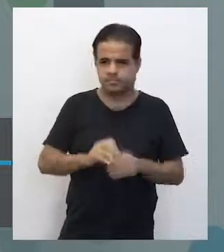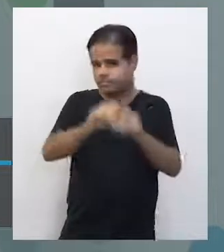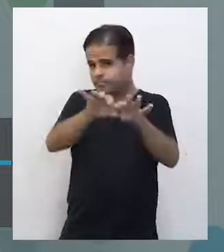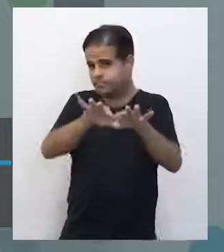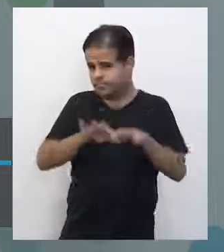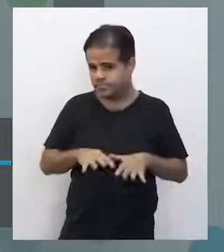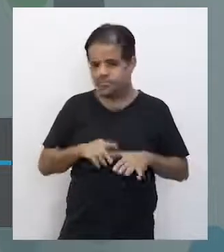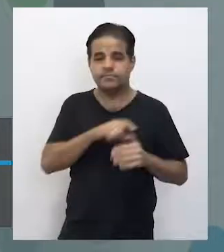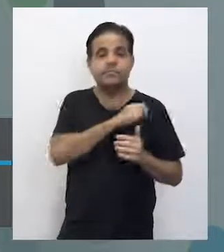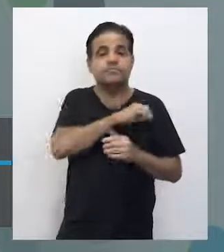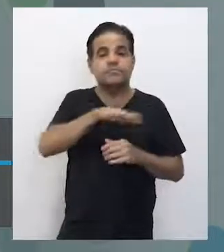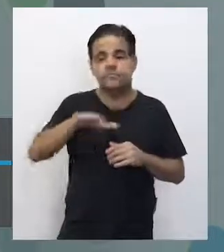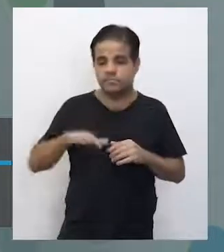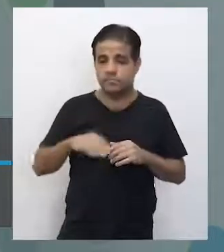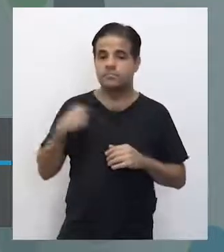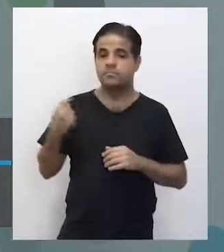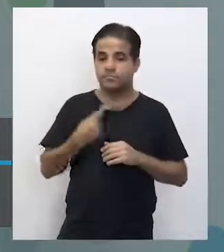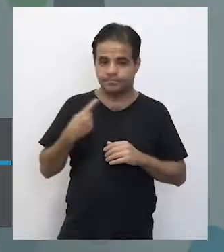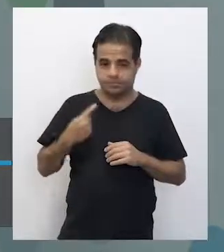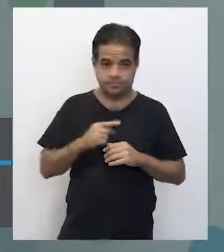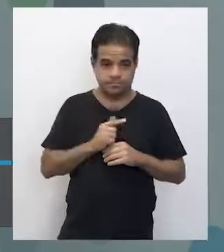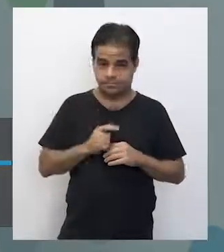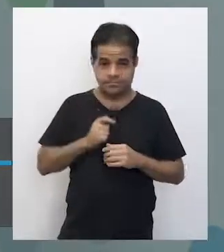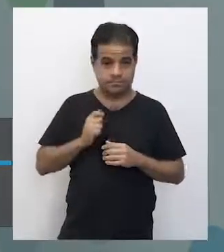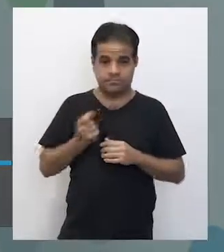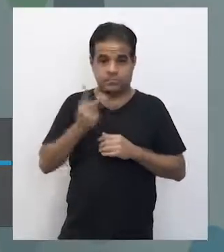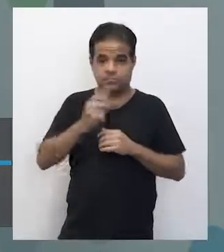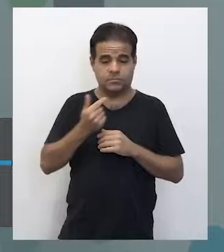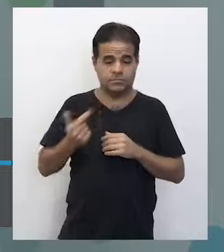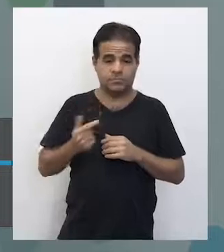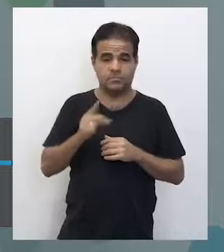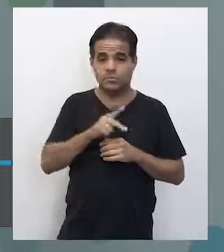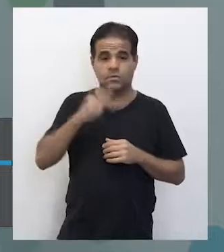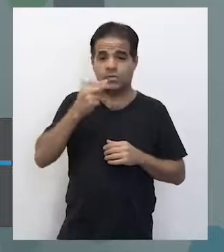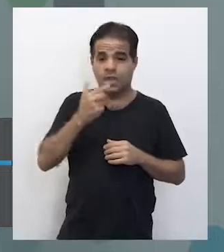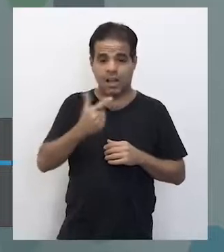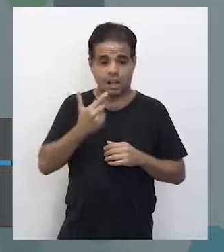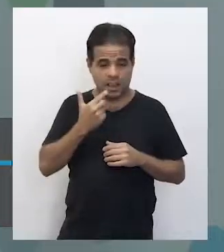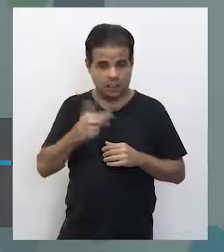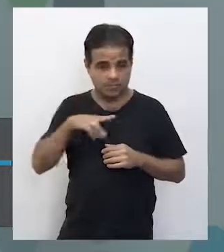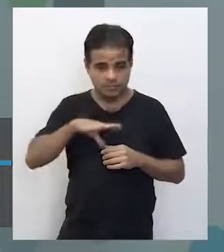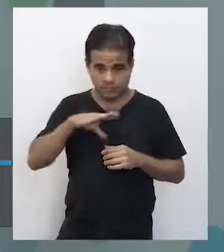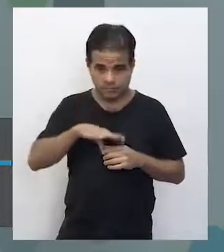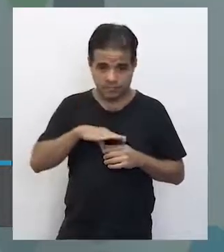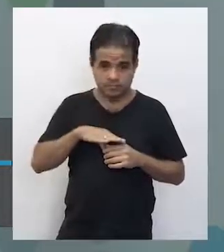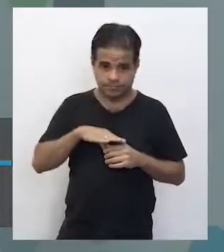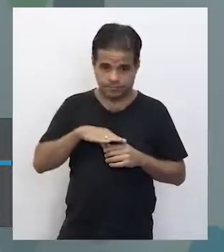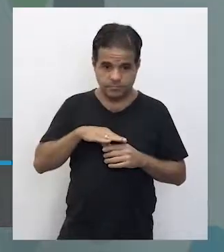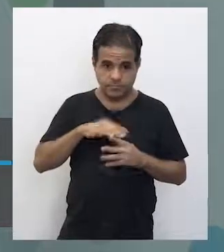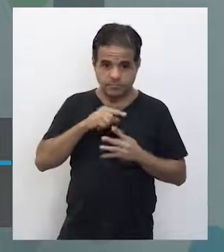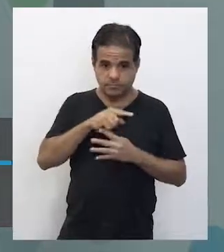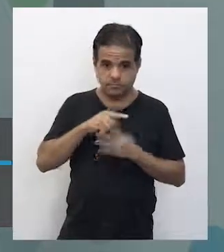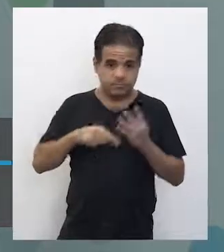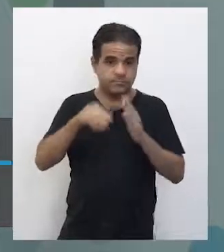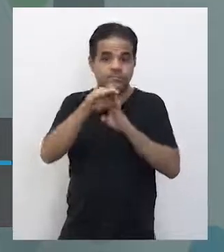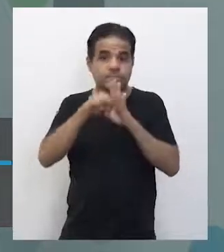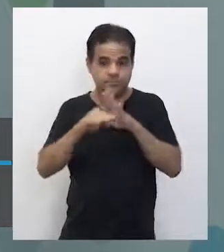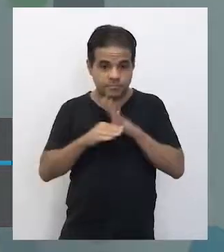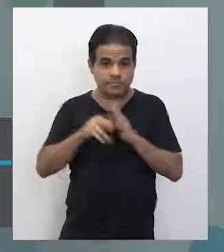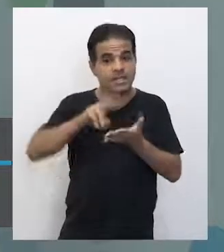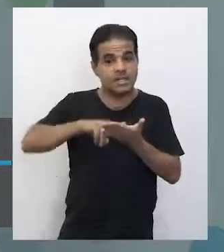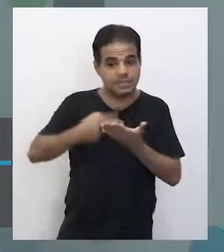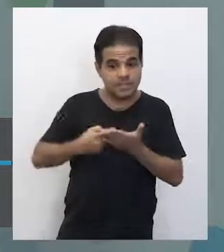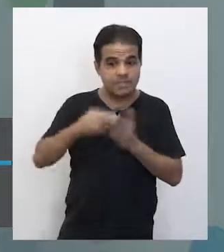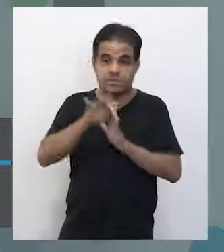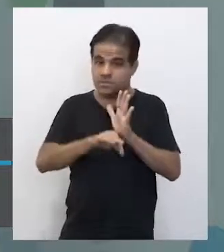aí para que os alunos vejam como nós somos injustiçados. Porque, professor de língua portuguesa, a gente cobre pelo menos 4 disciplinas. Interpretação